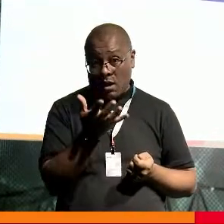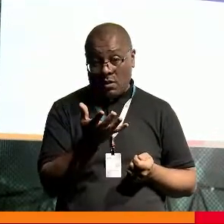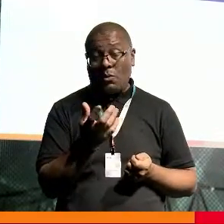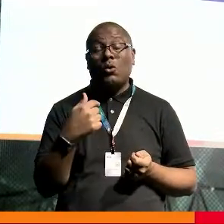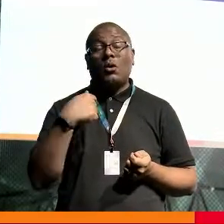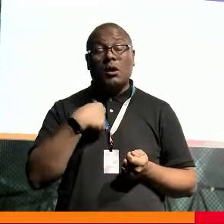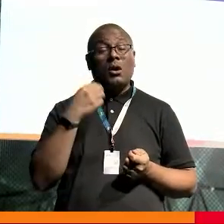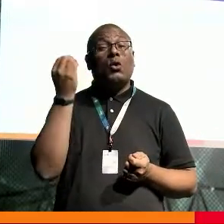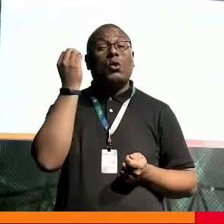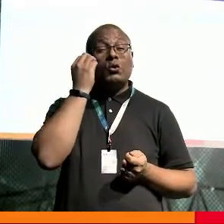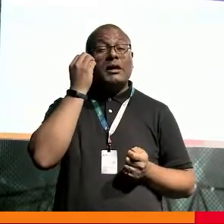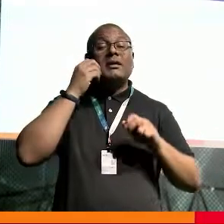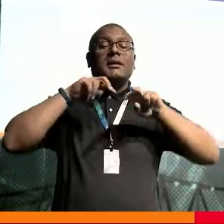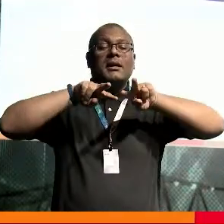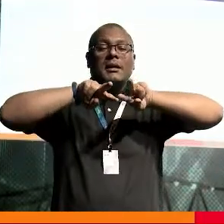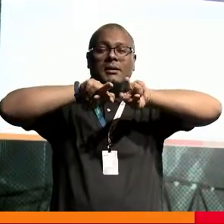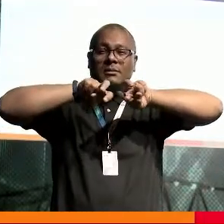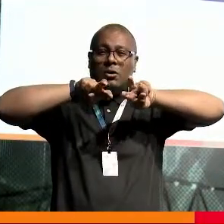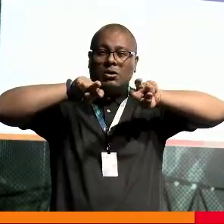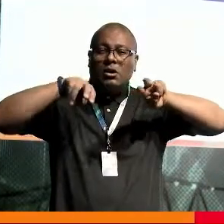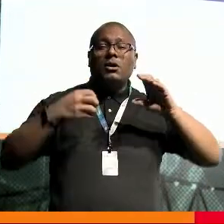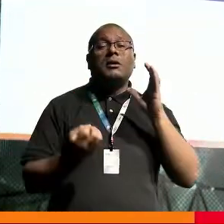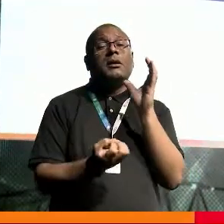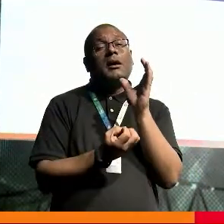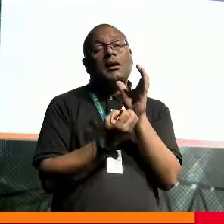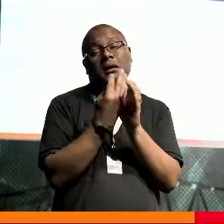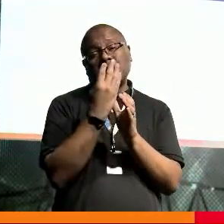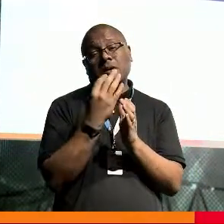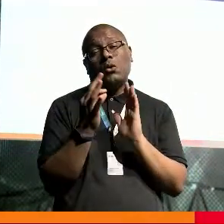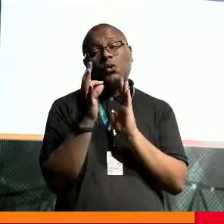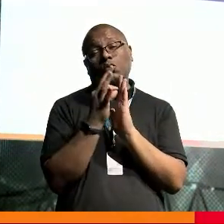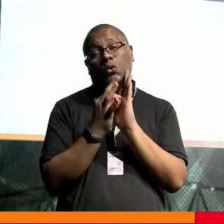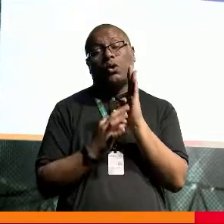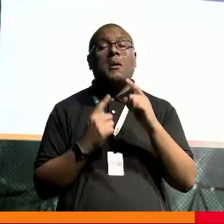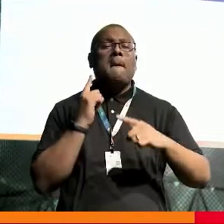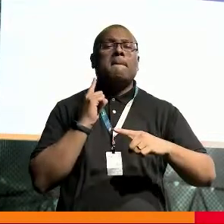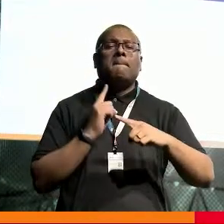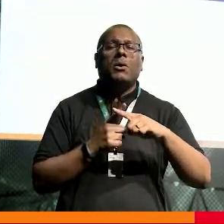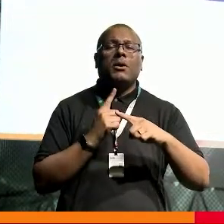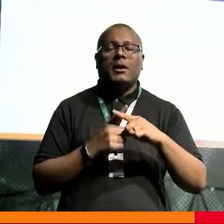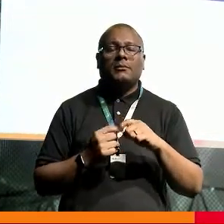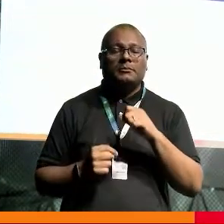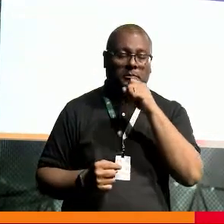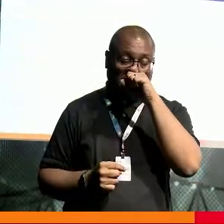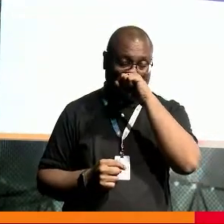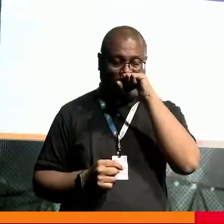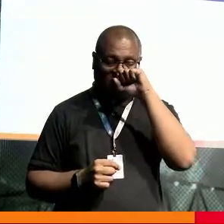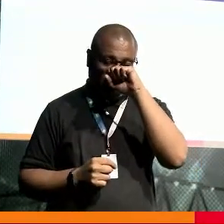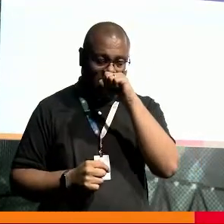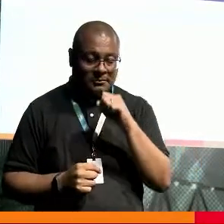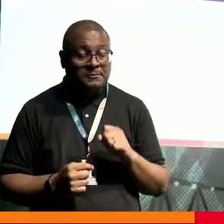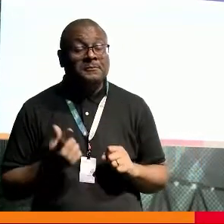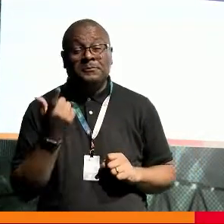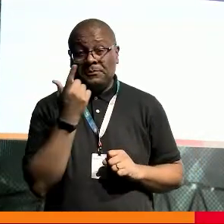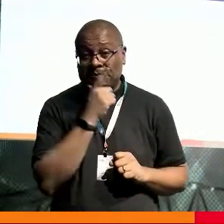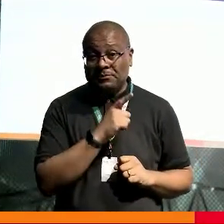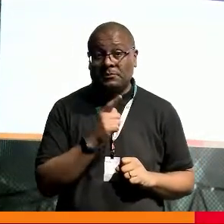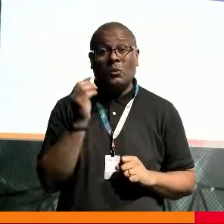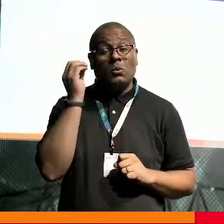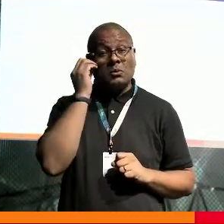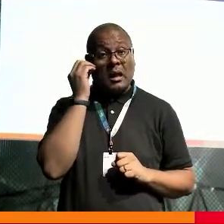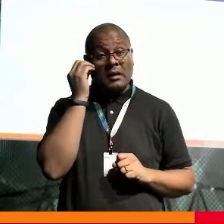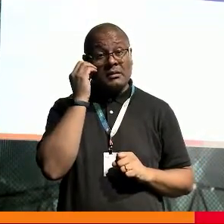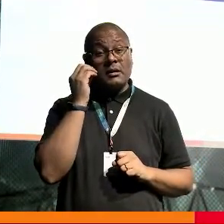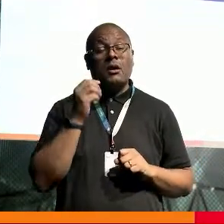meu teste exploratório e também na construção do código. Vocês vão entender melhor por quê. Eu consigo fazer esse teste usando um